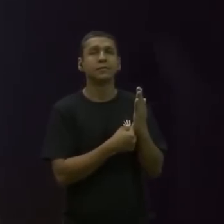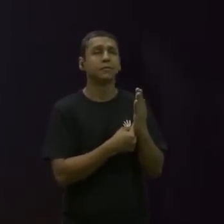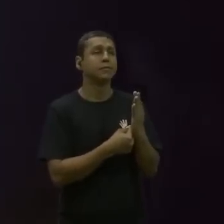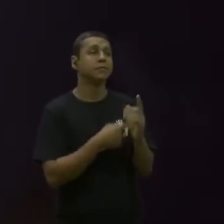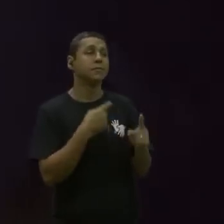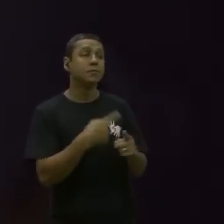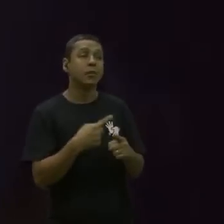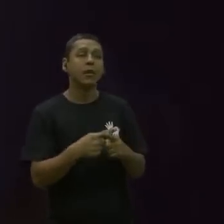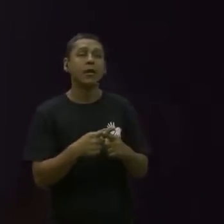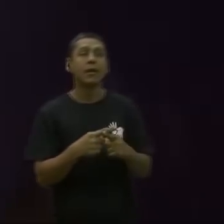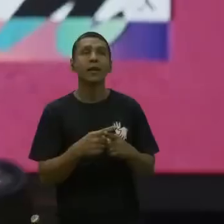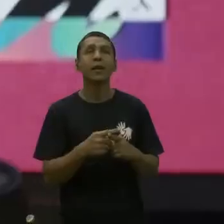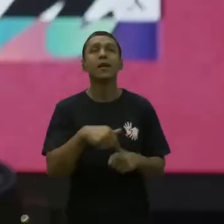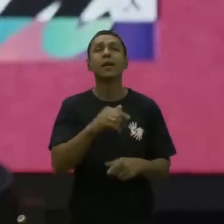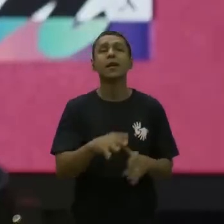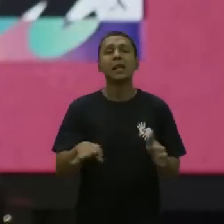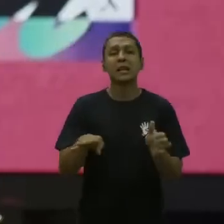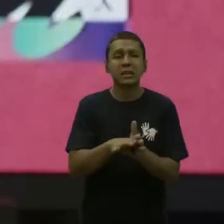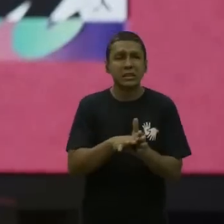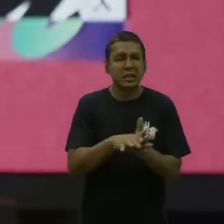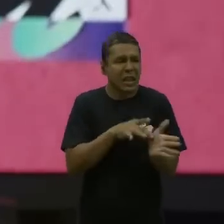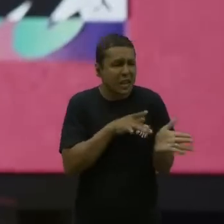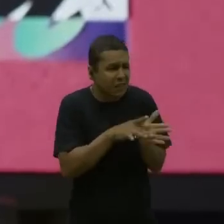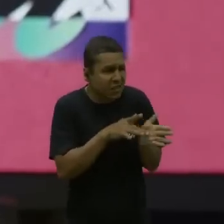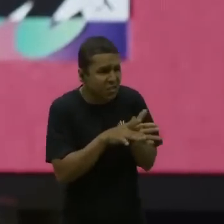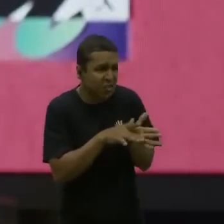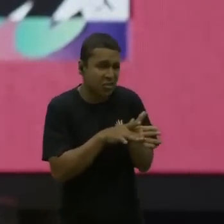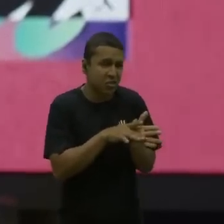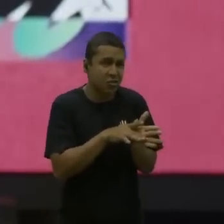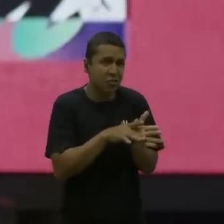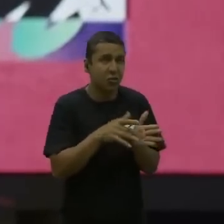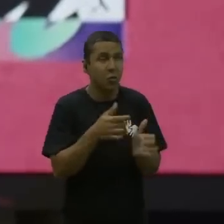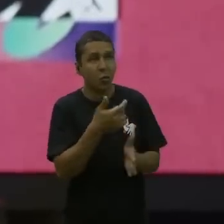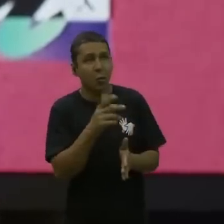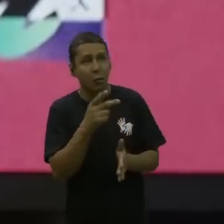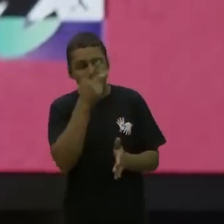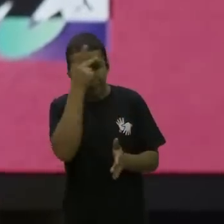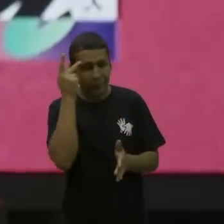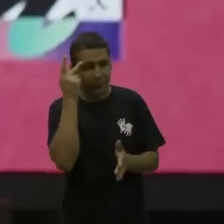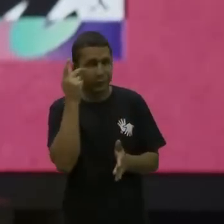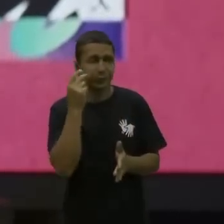Porque quem chega não pode chegar fingindo que é quem não é.